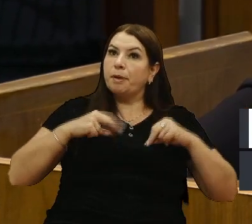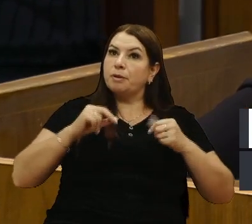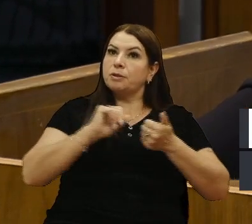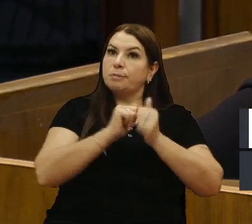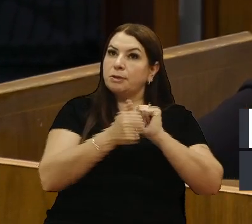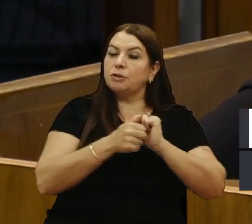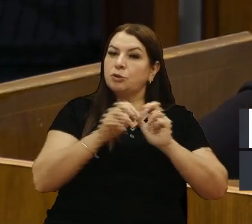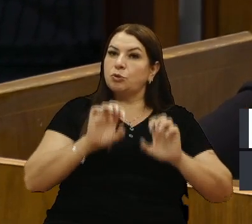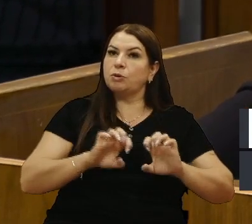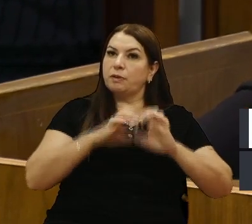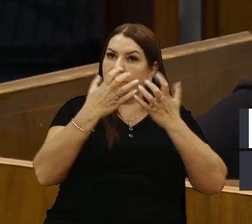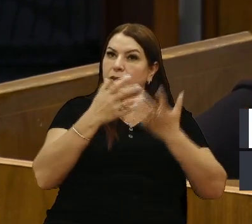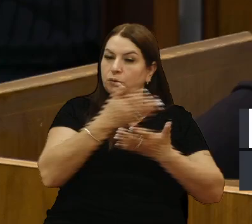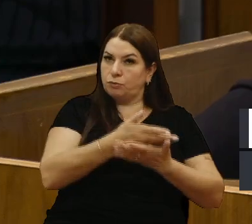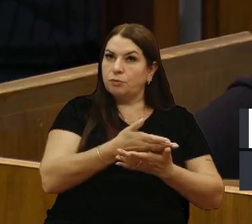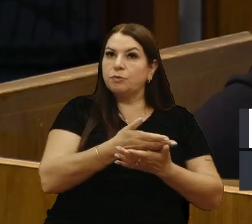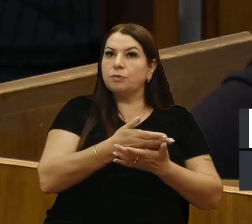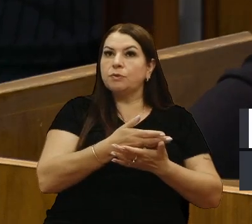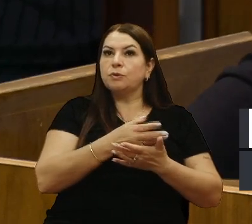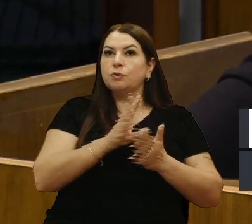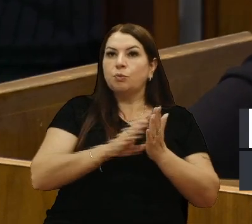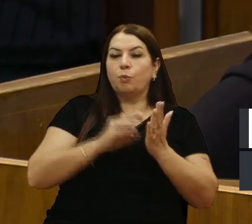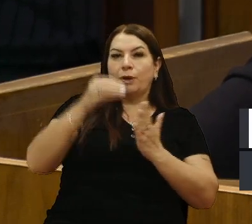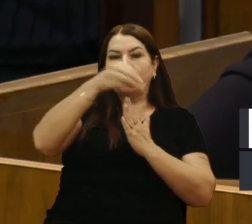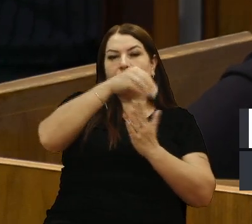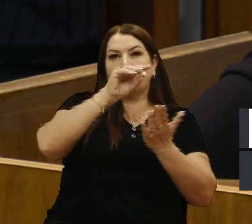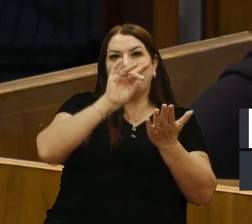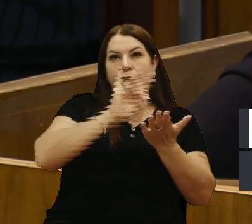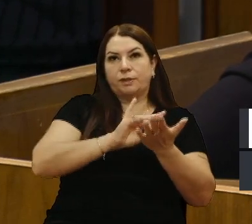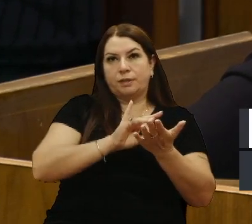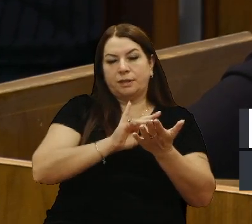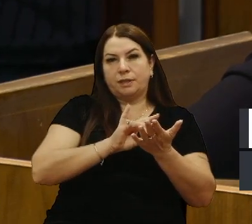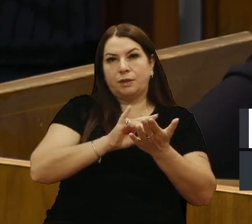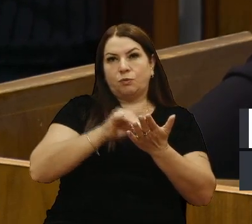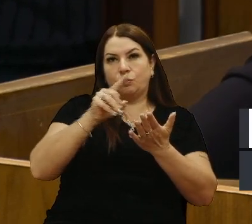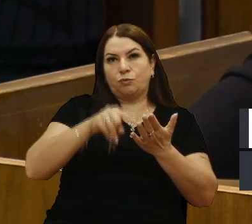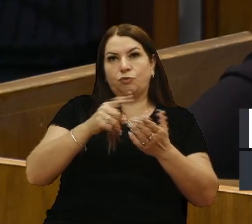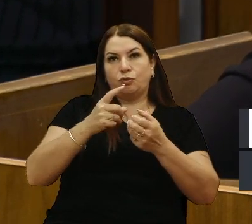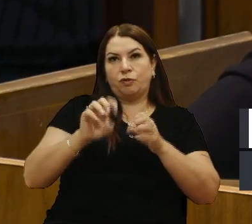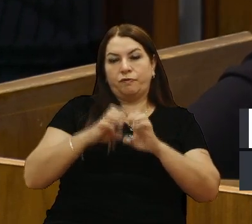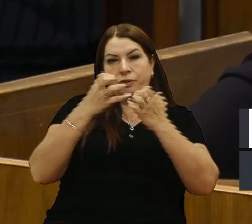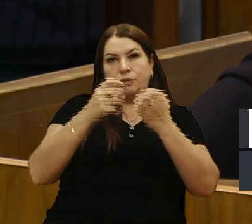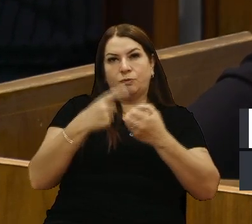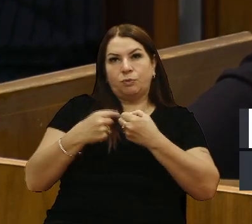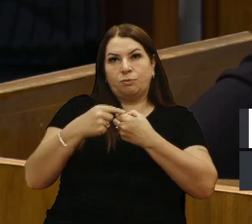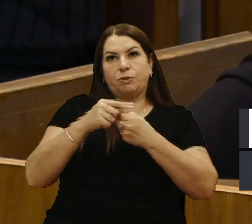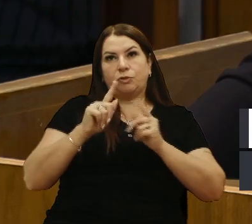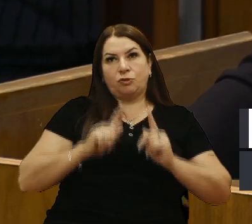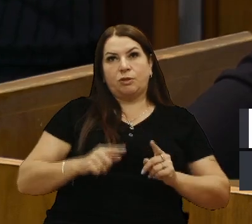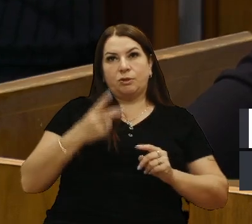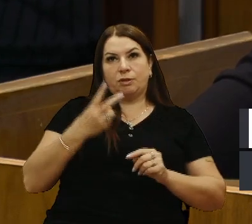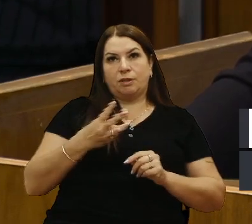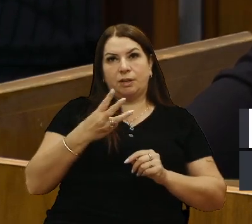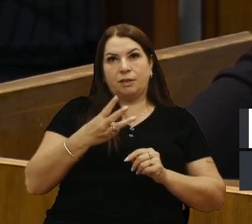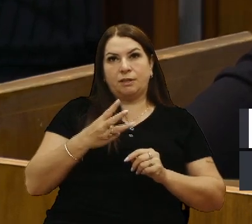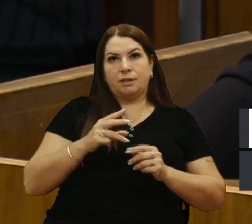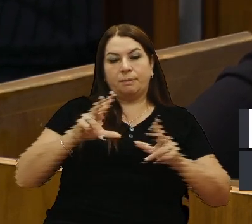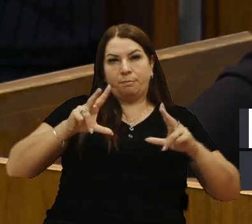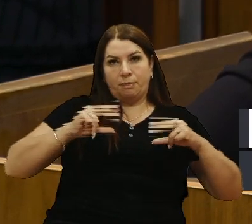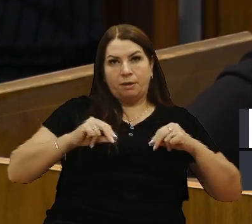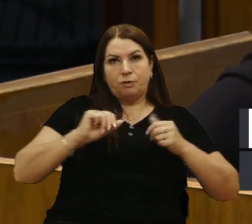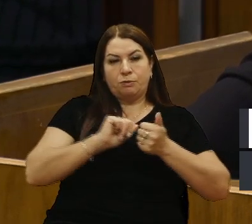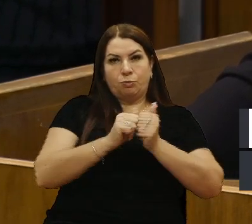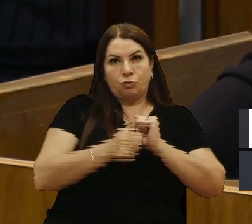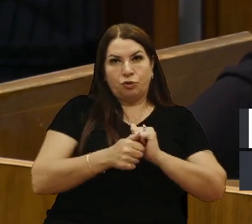o evento, mérito esportivo, no calendário oficial de eventos do município. Então, a nossa gestão realizou 3 méritos esportivos, que